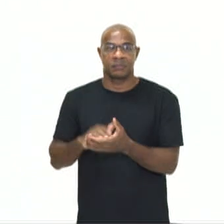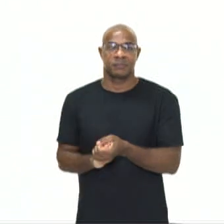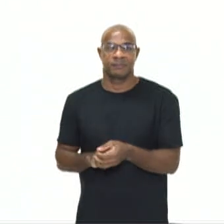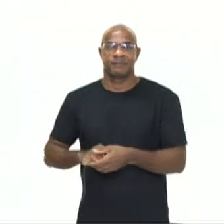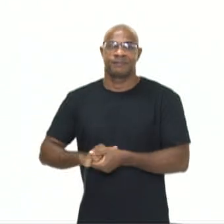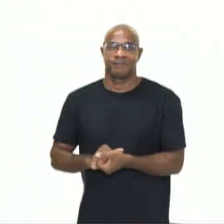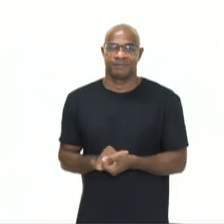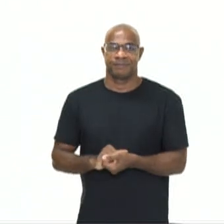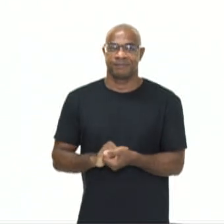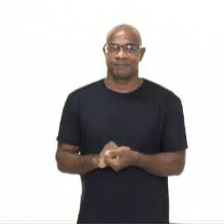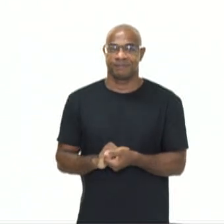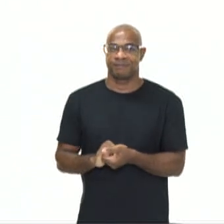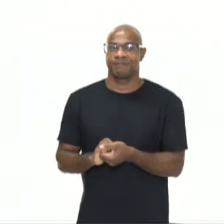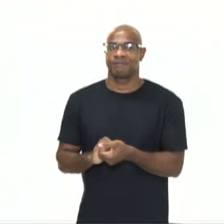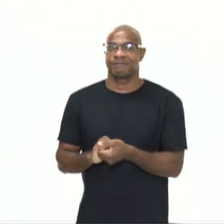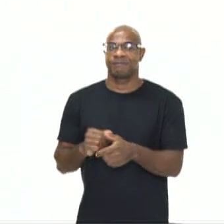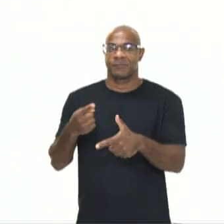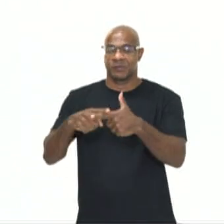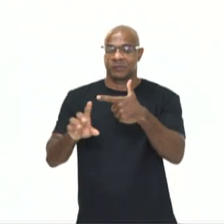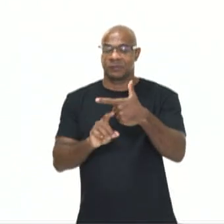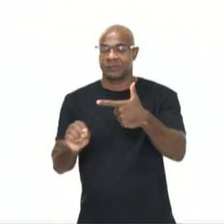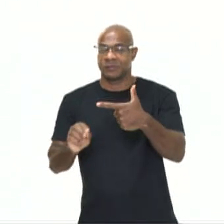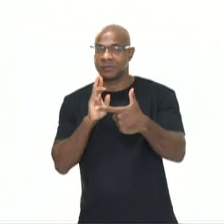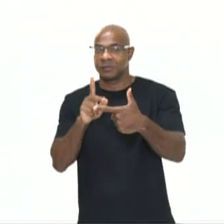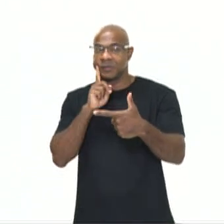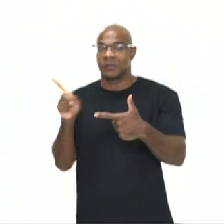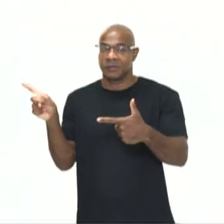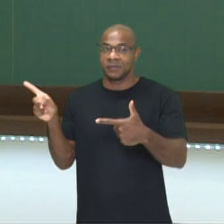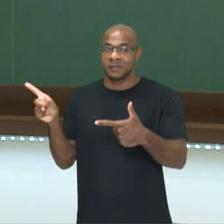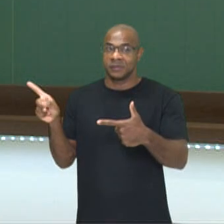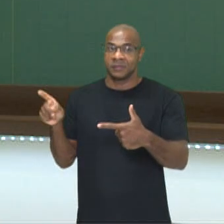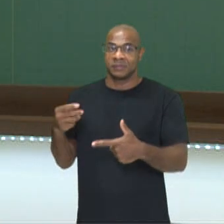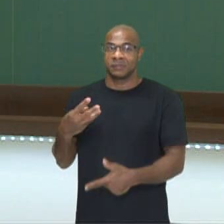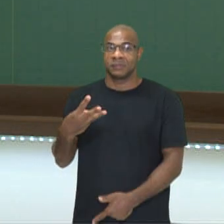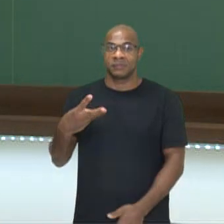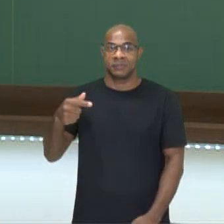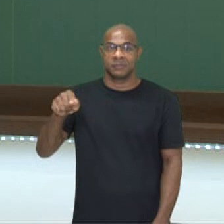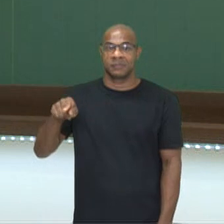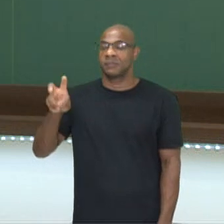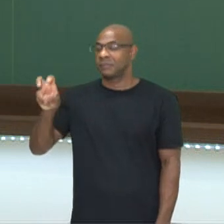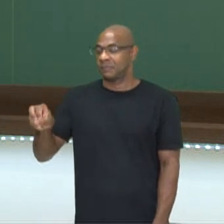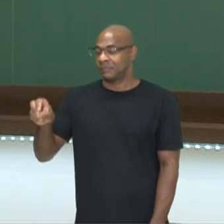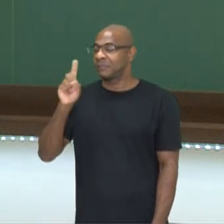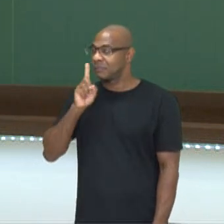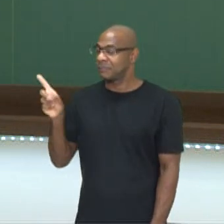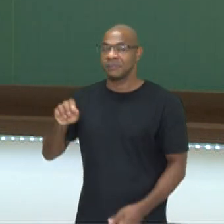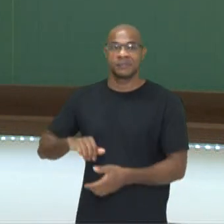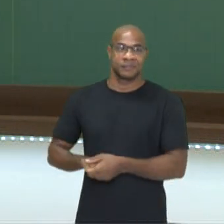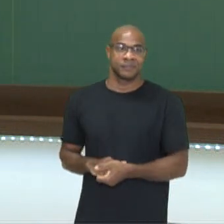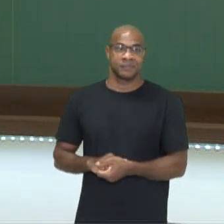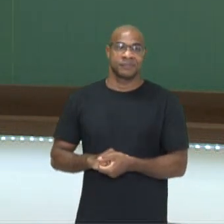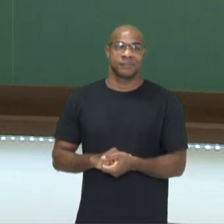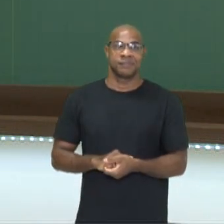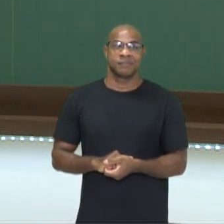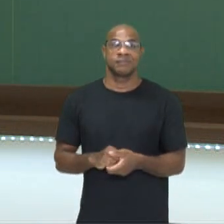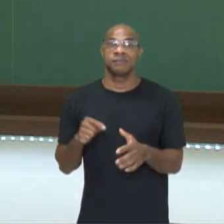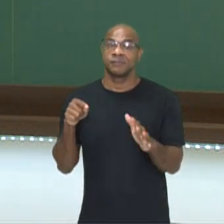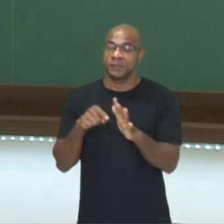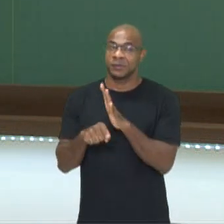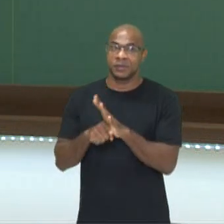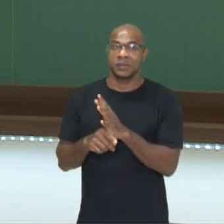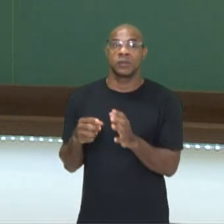100, 37,50, que é o valor do juro. Então, o juro é 37,50, certo? Se eu perguntasse o